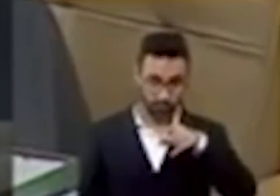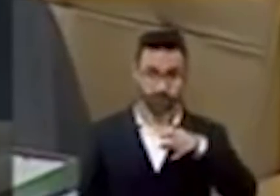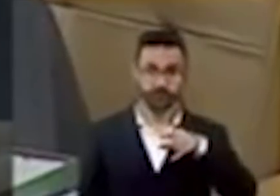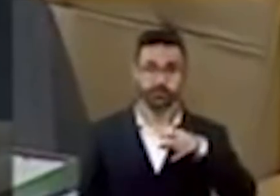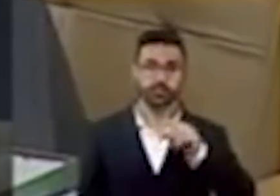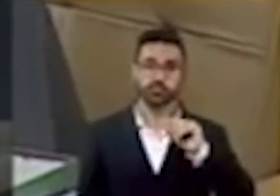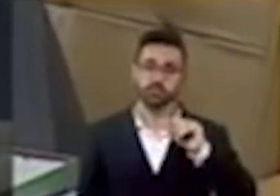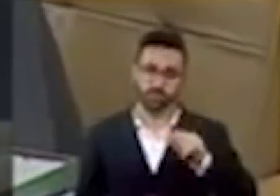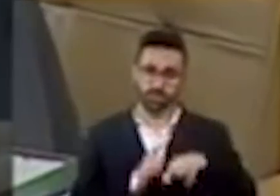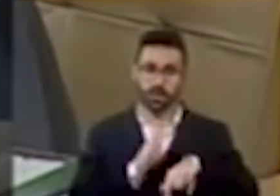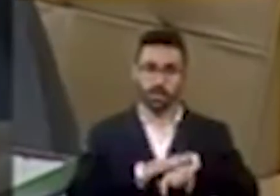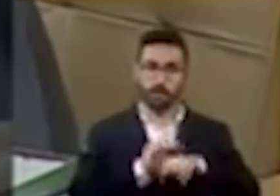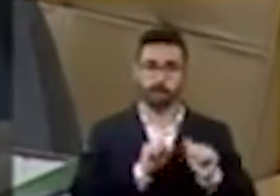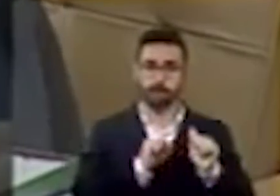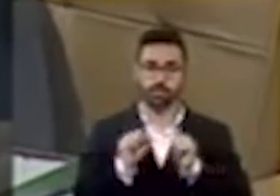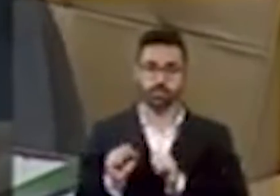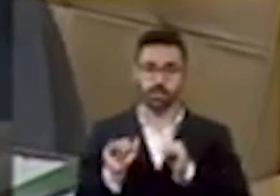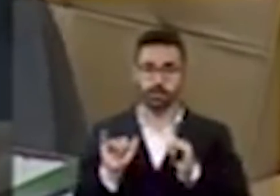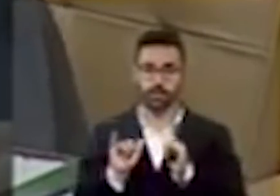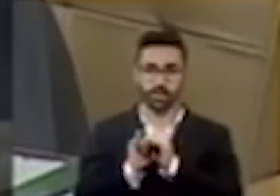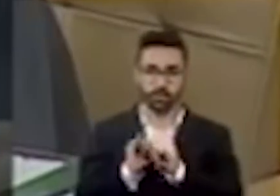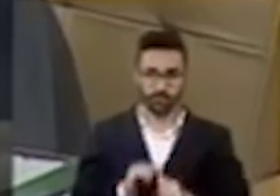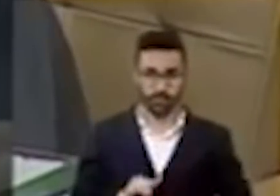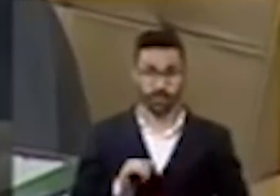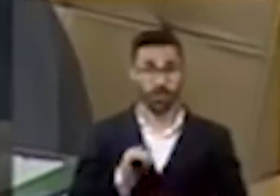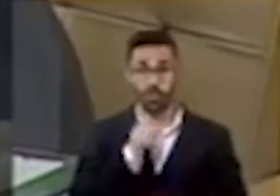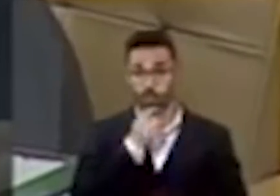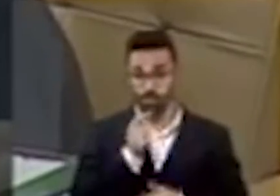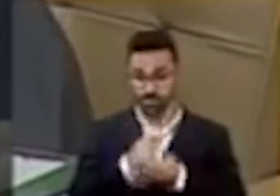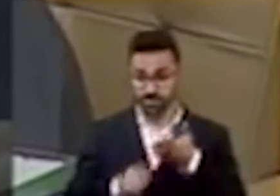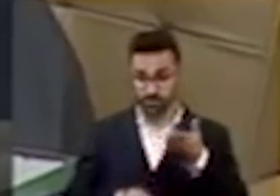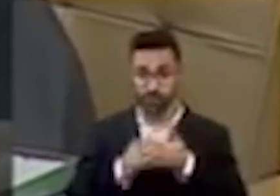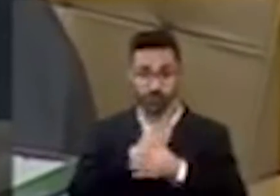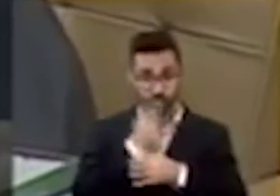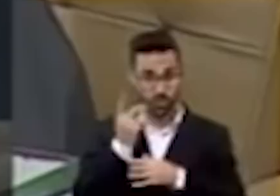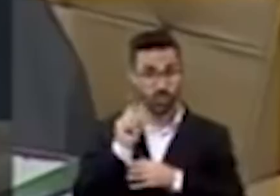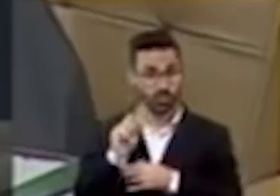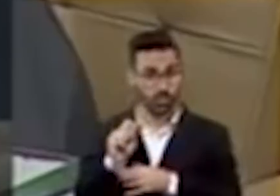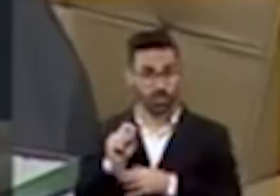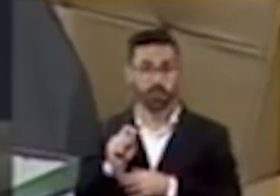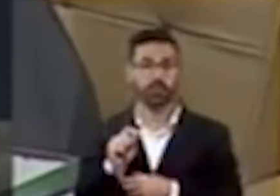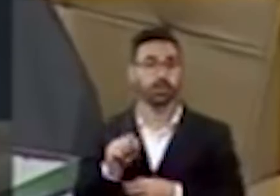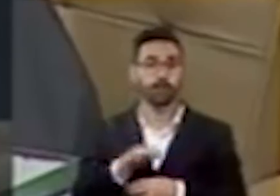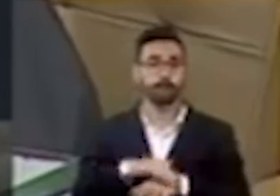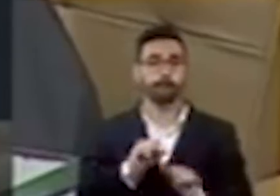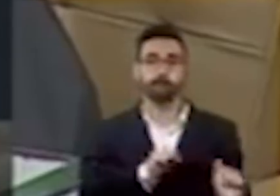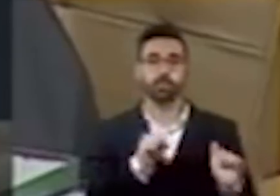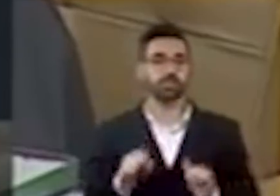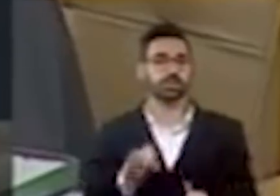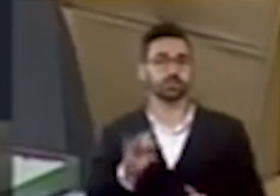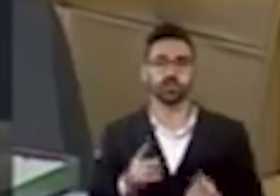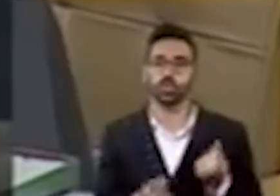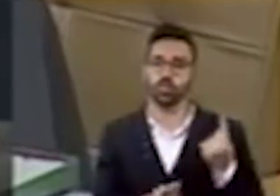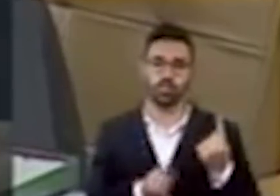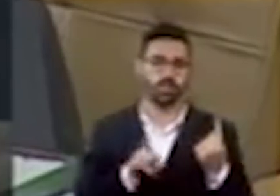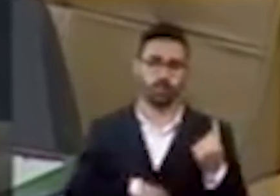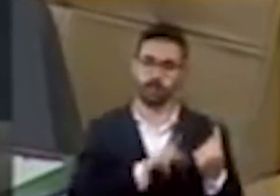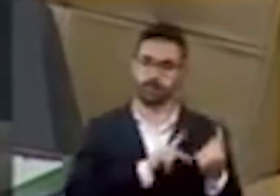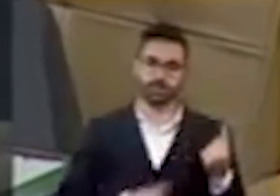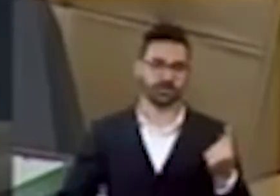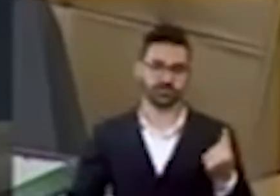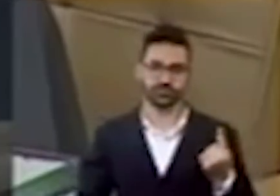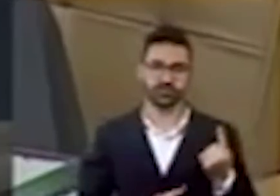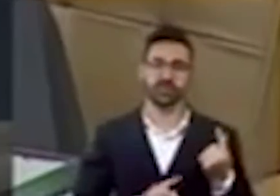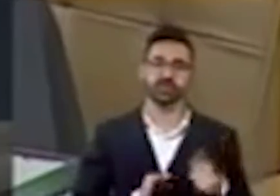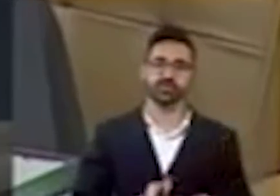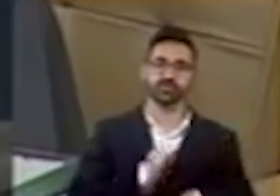perdão. Hamilton, quanto ao ponto, defende a concentração deste poder no chefe do Executivo, que somente não